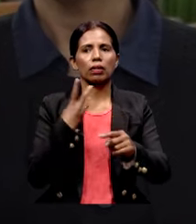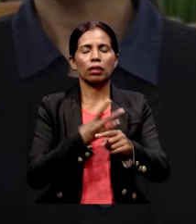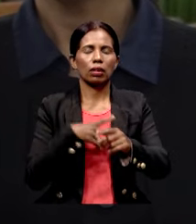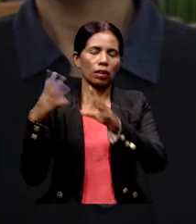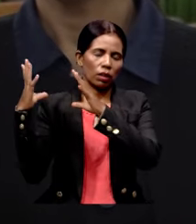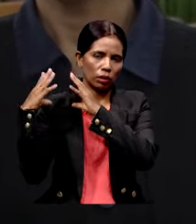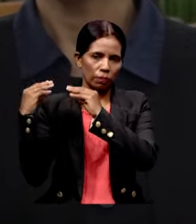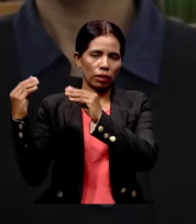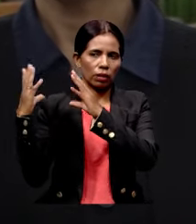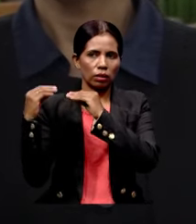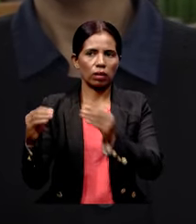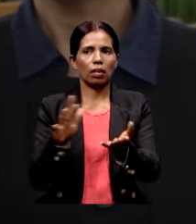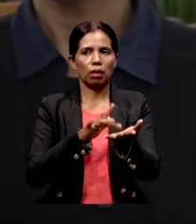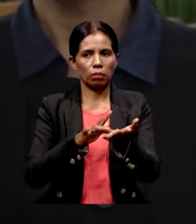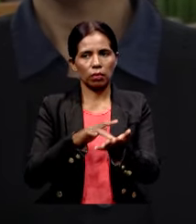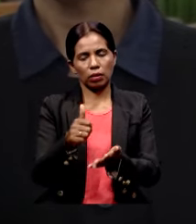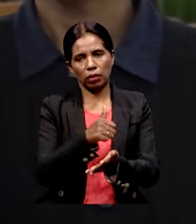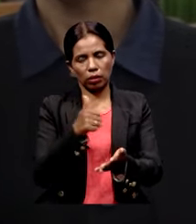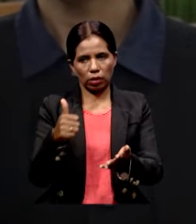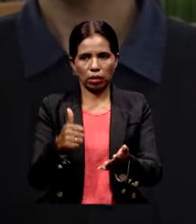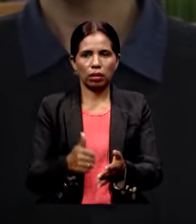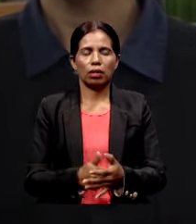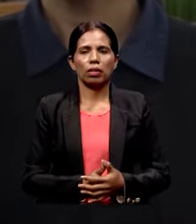experiencia ho farmasia sira balu ya